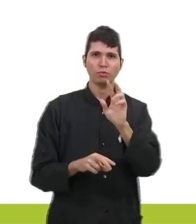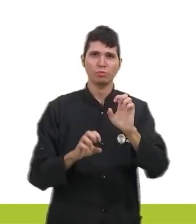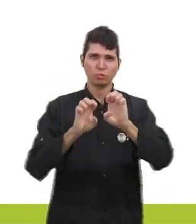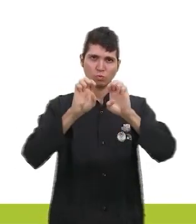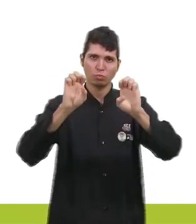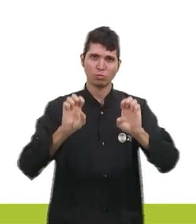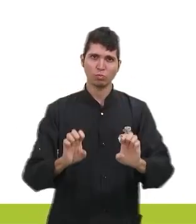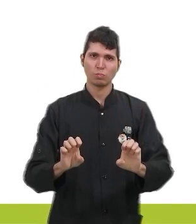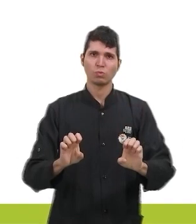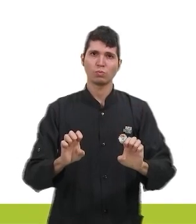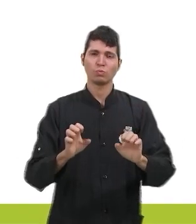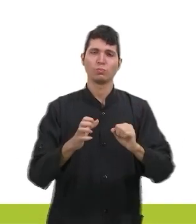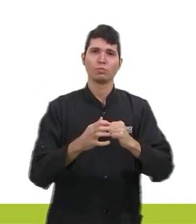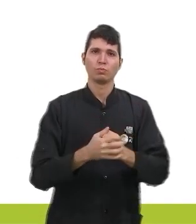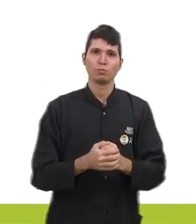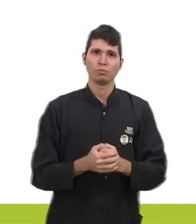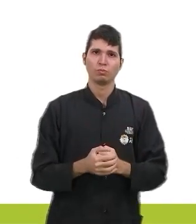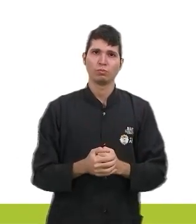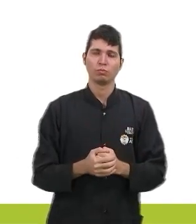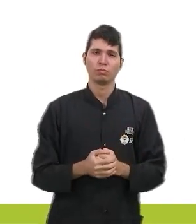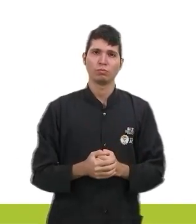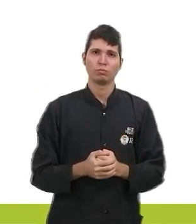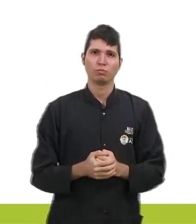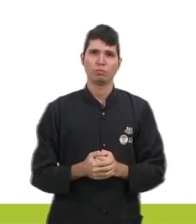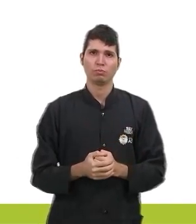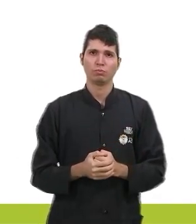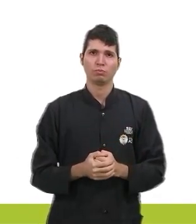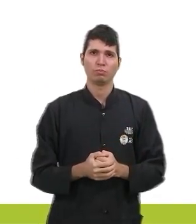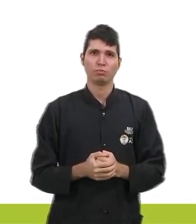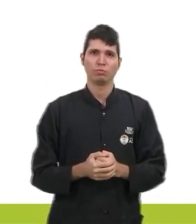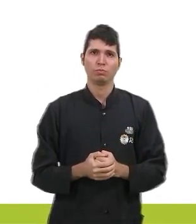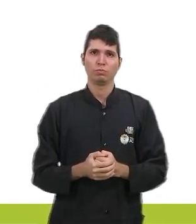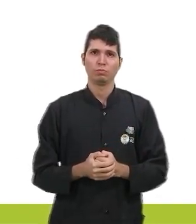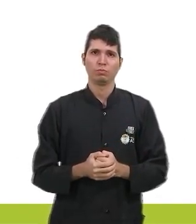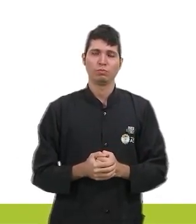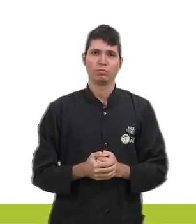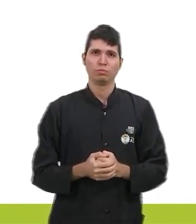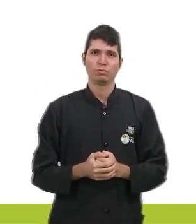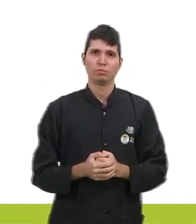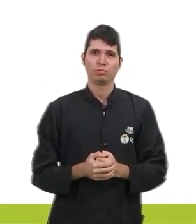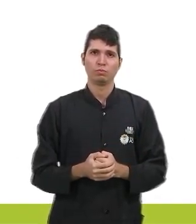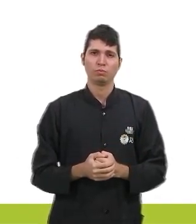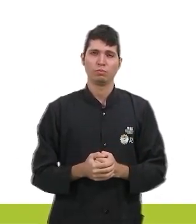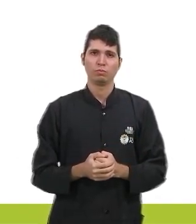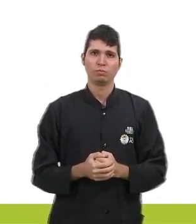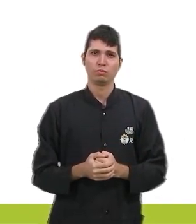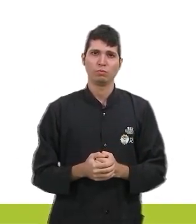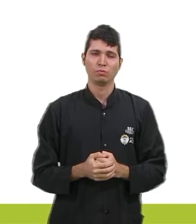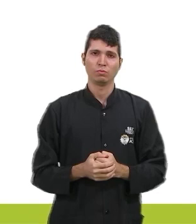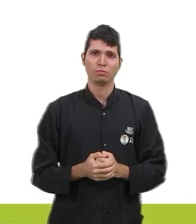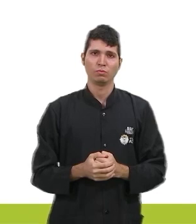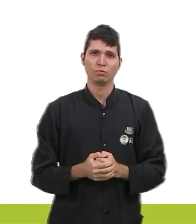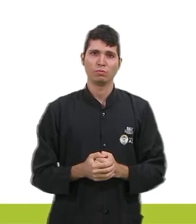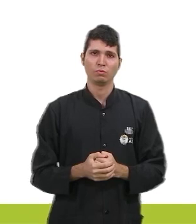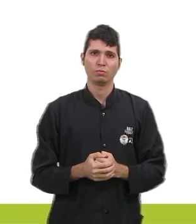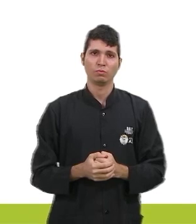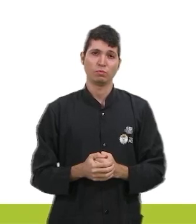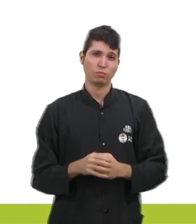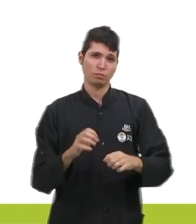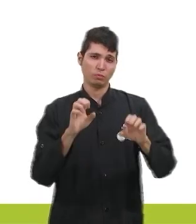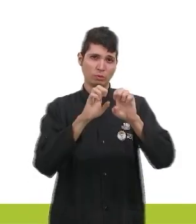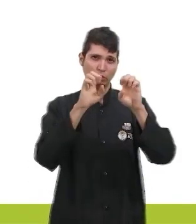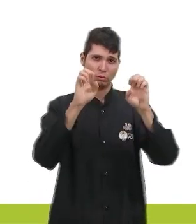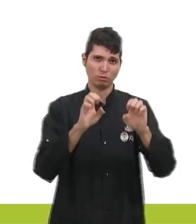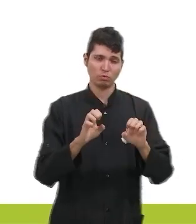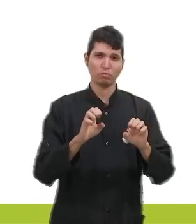do canfeno como do benzeno. A questão ela vai me dizer a seguinte: as fórmulas estruturais